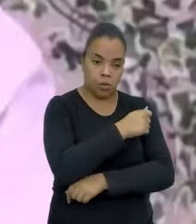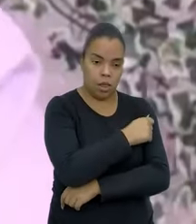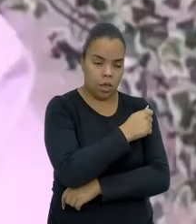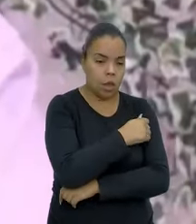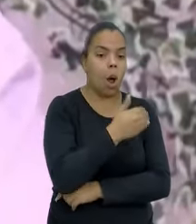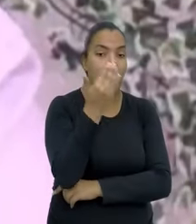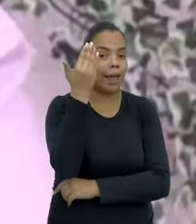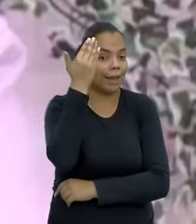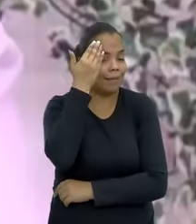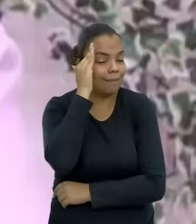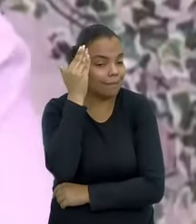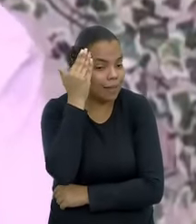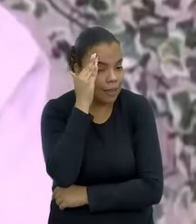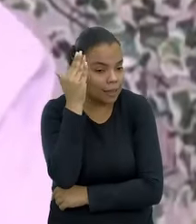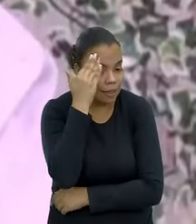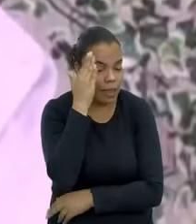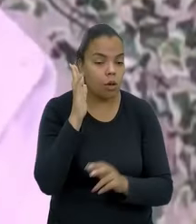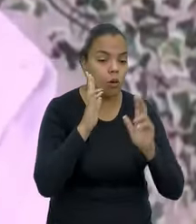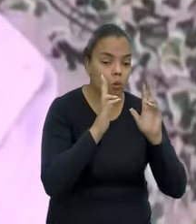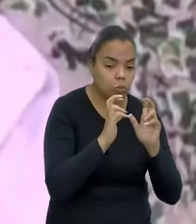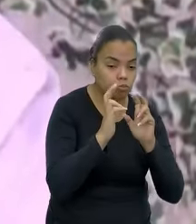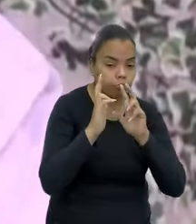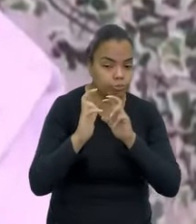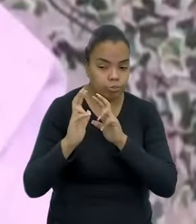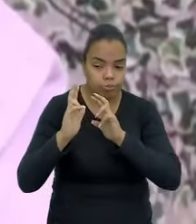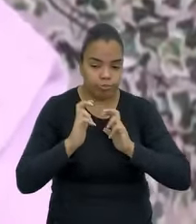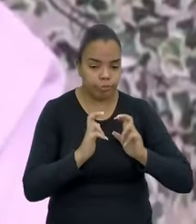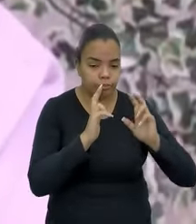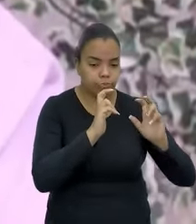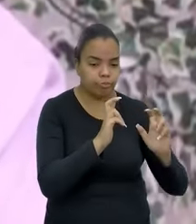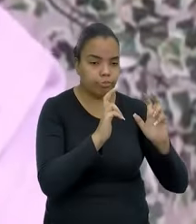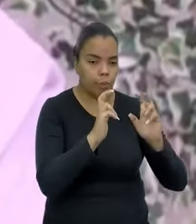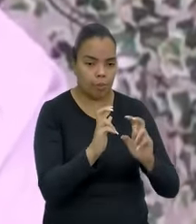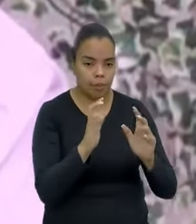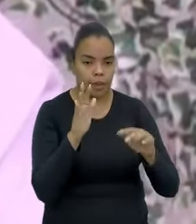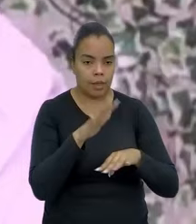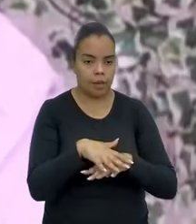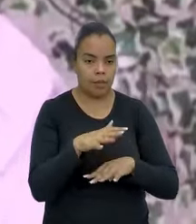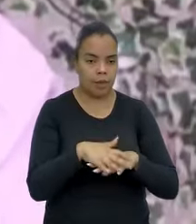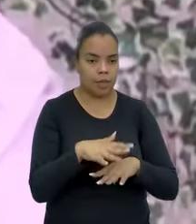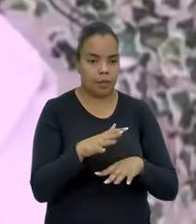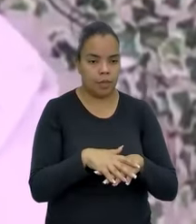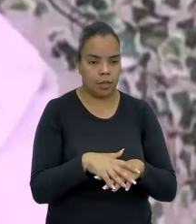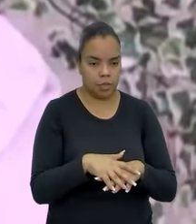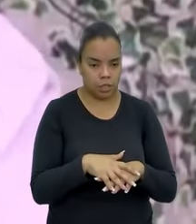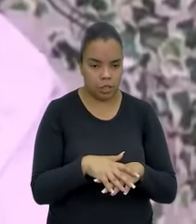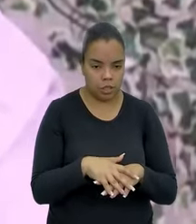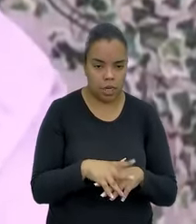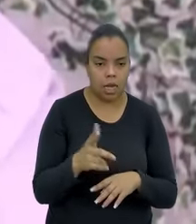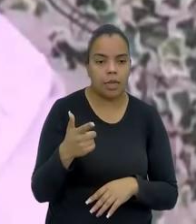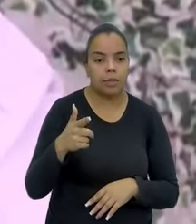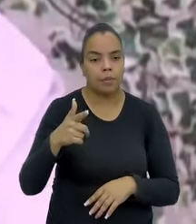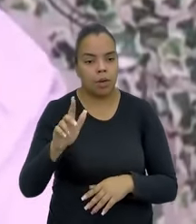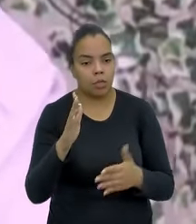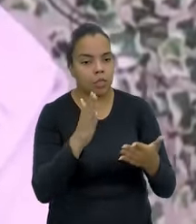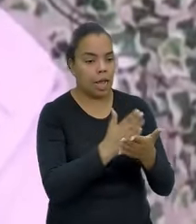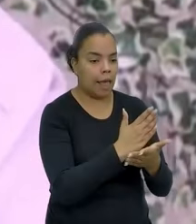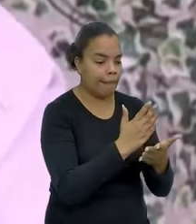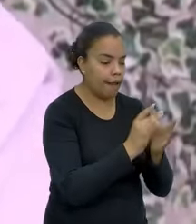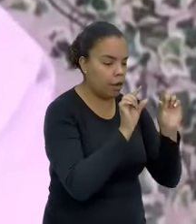ótima compreensão dos temas da Matemática aí você passa para folha de papel limpa né com